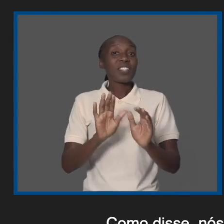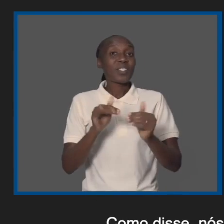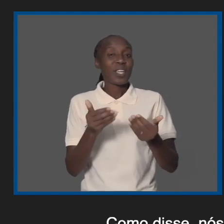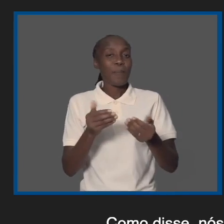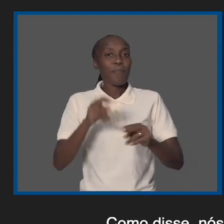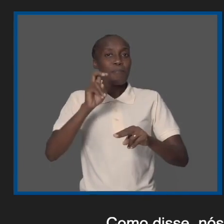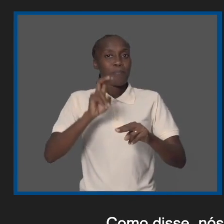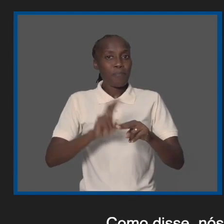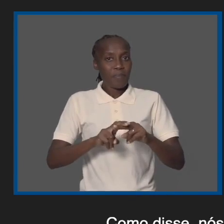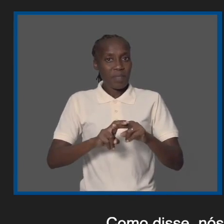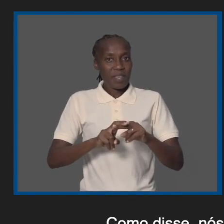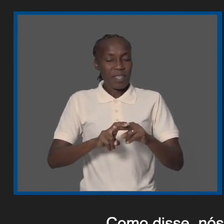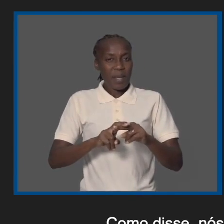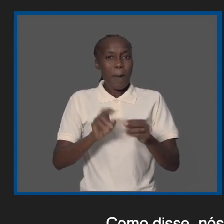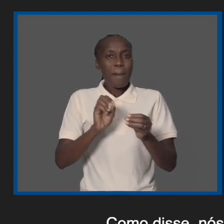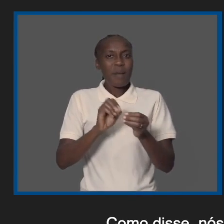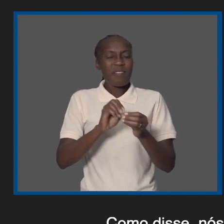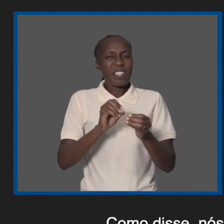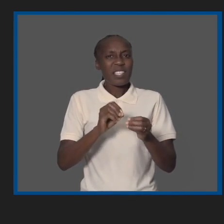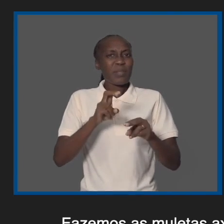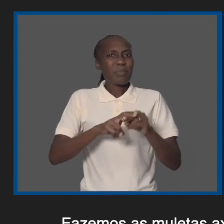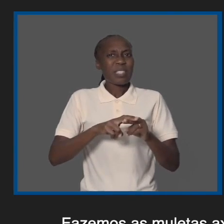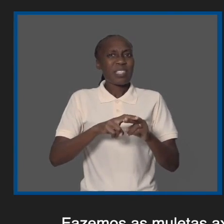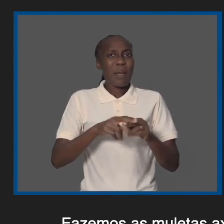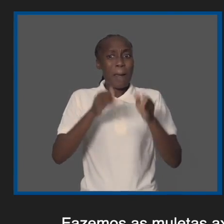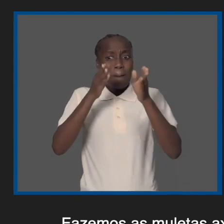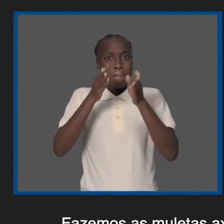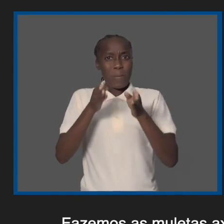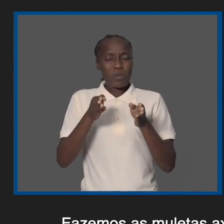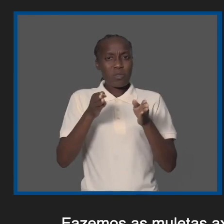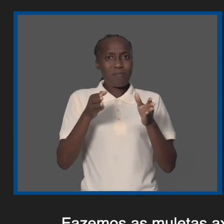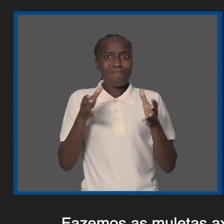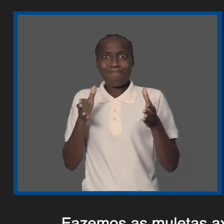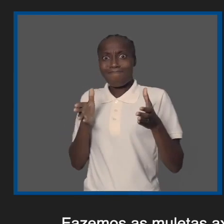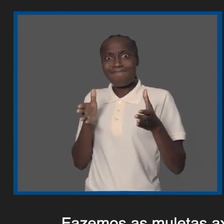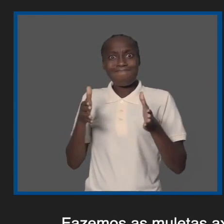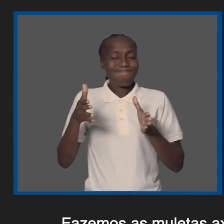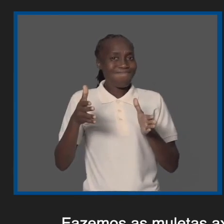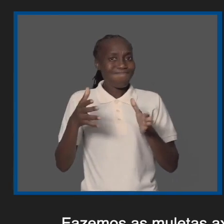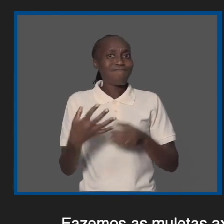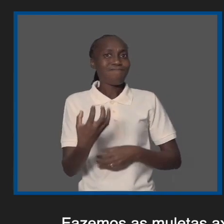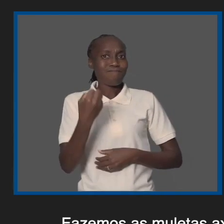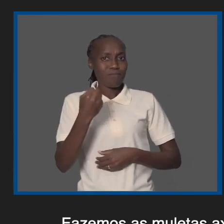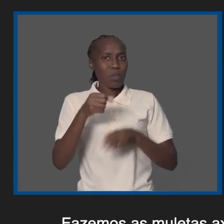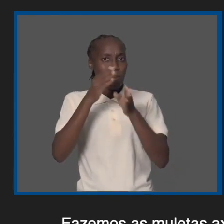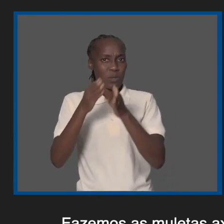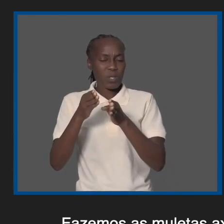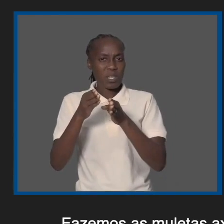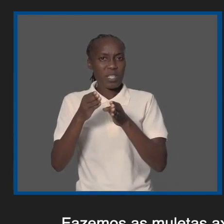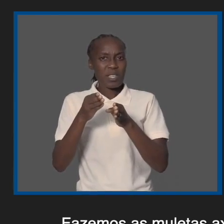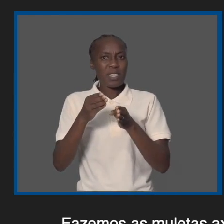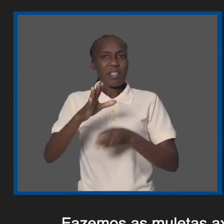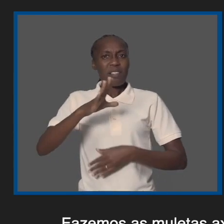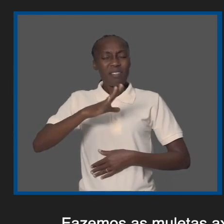então, como hoje nós fazemos auxiliares de margem, fazemos as moletas, axilares,